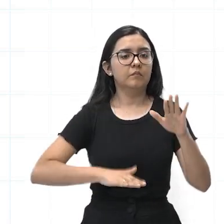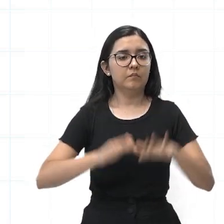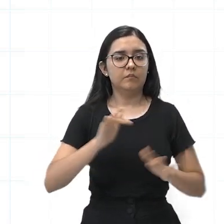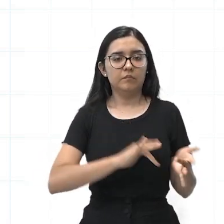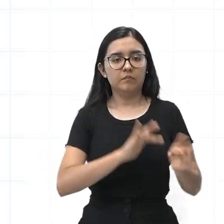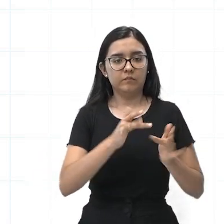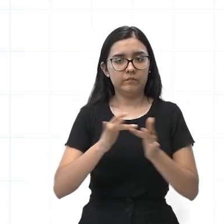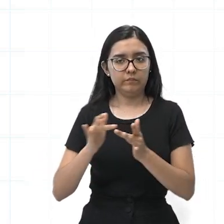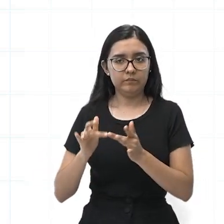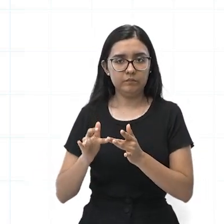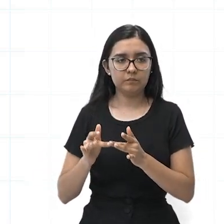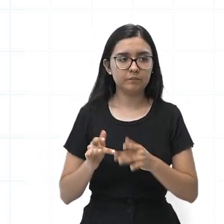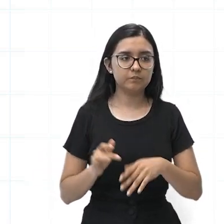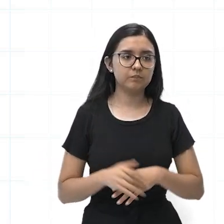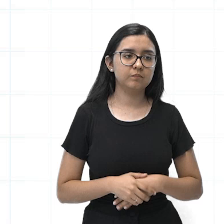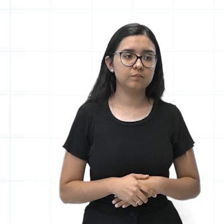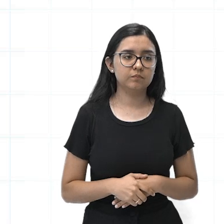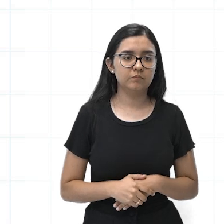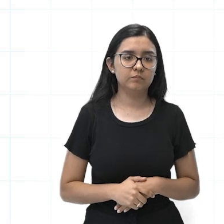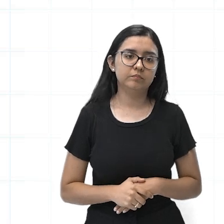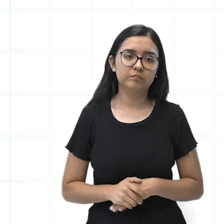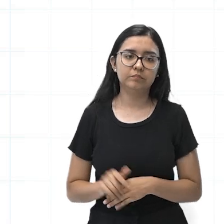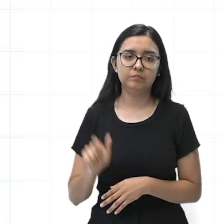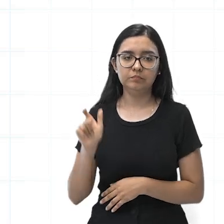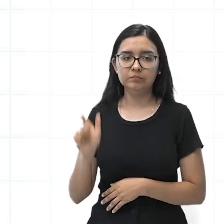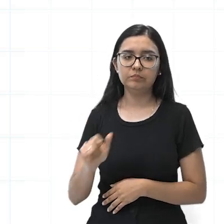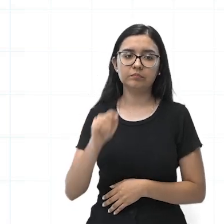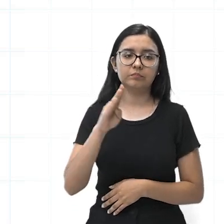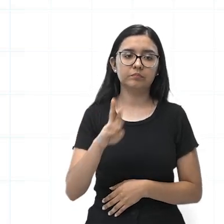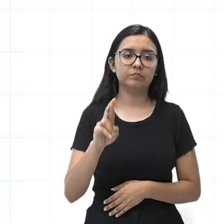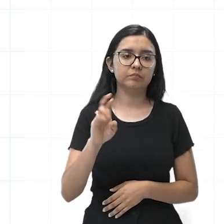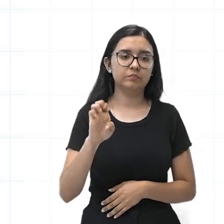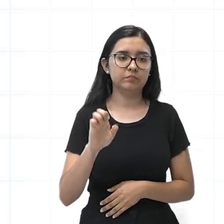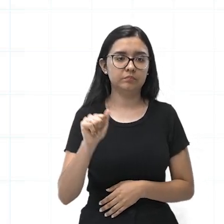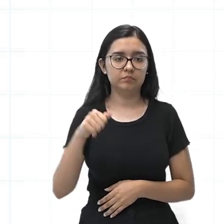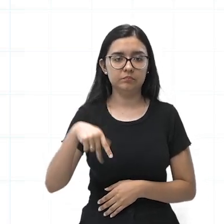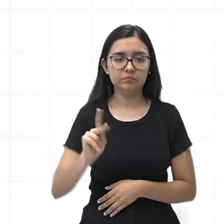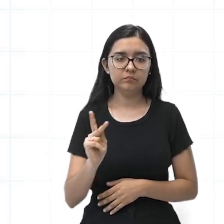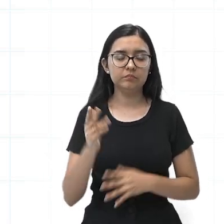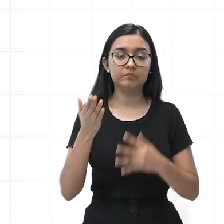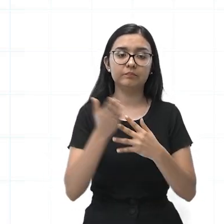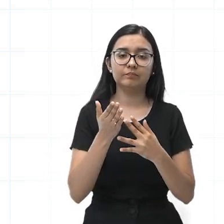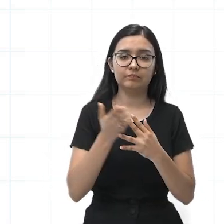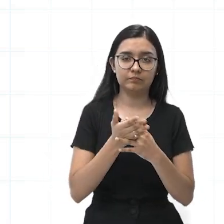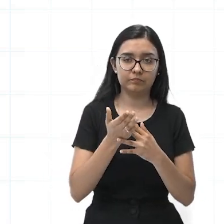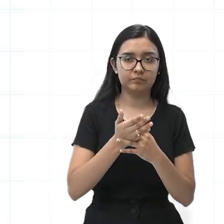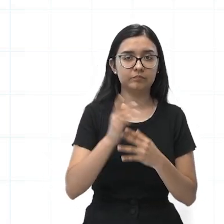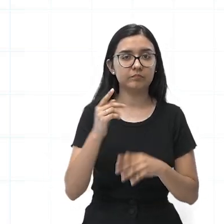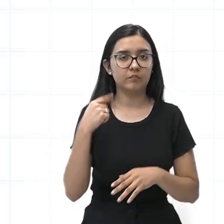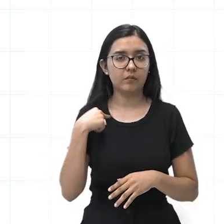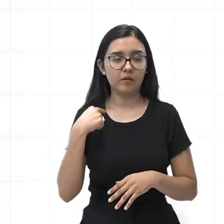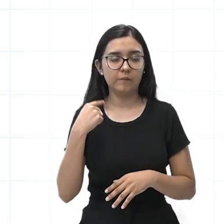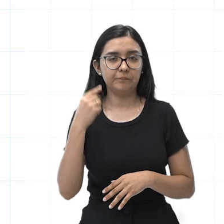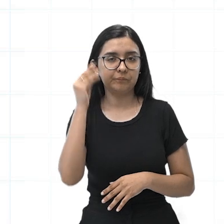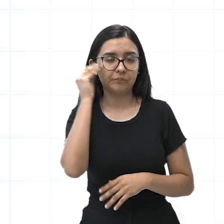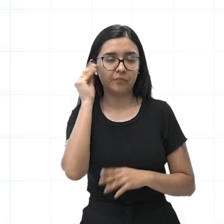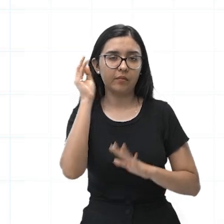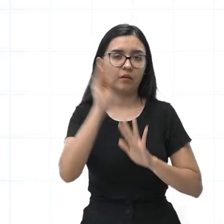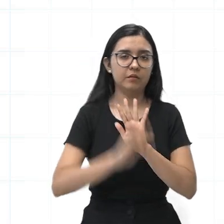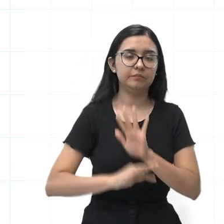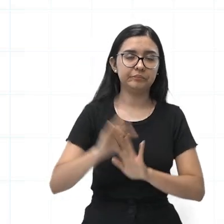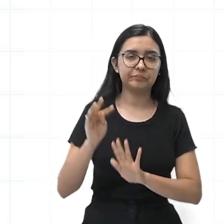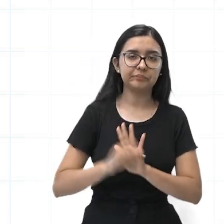vai indicar qual deles eu estou utilizando. A palavrinha break, gente, é intervalo. Dentro do texto ali que nós acabamos de analisar, ele